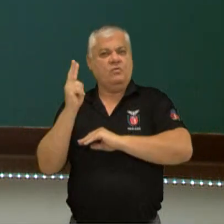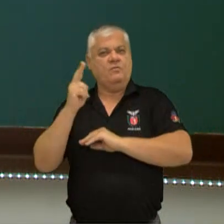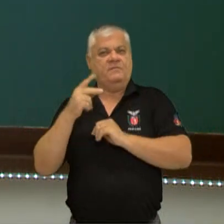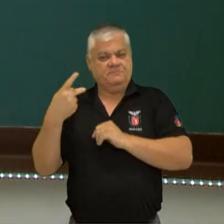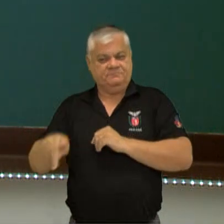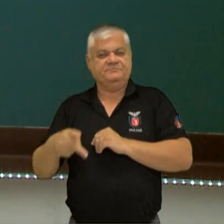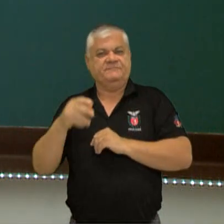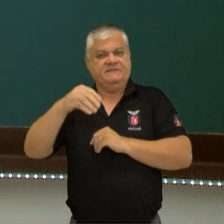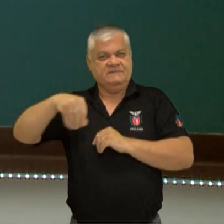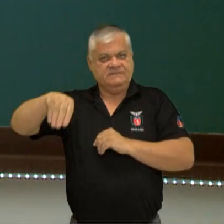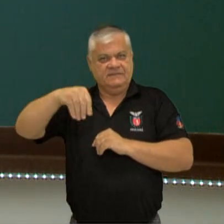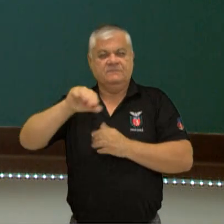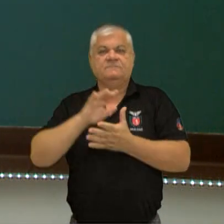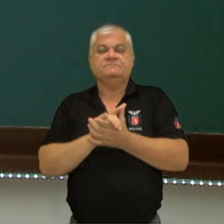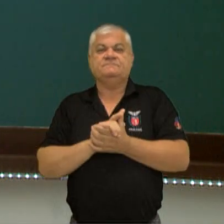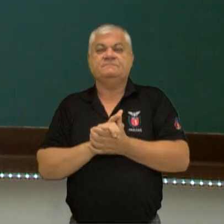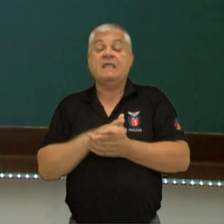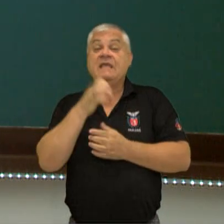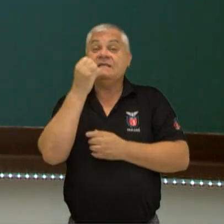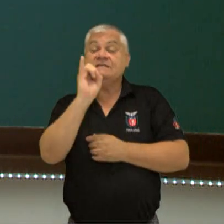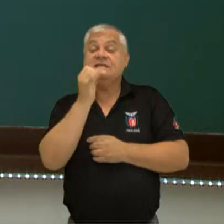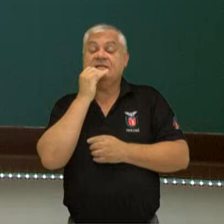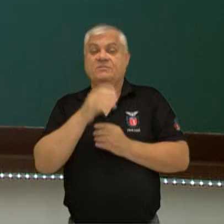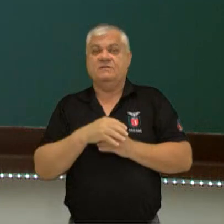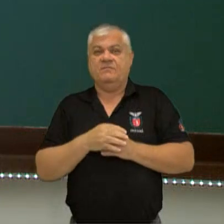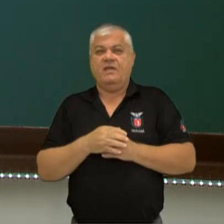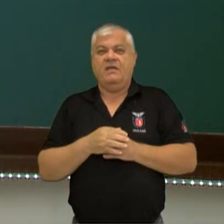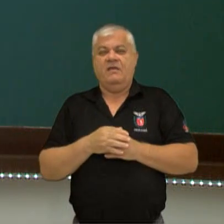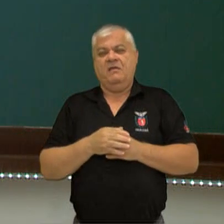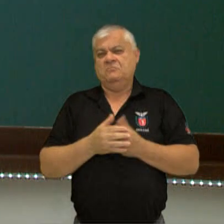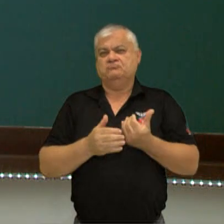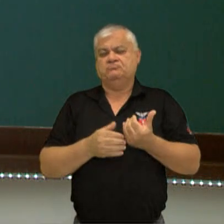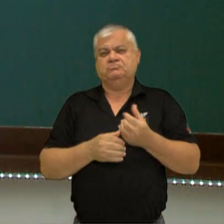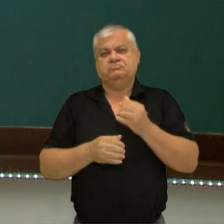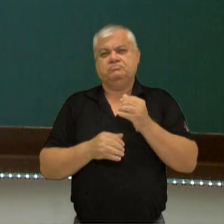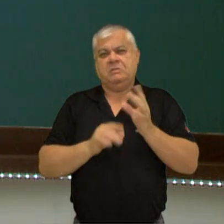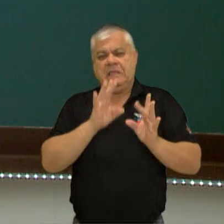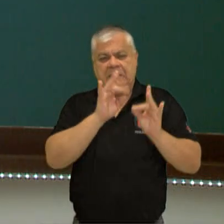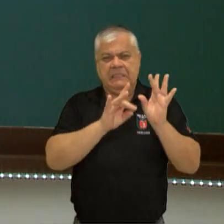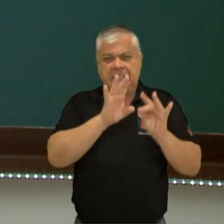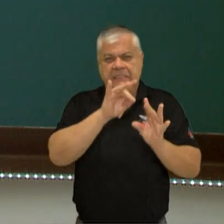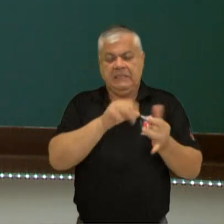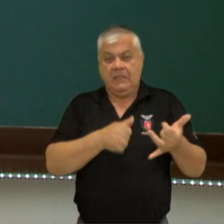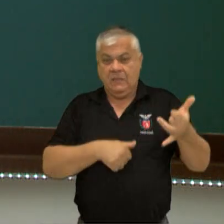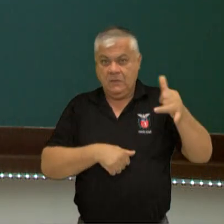sal. Quando a quantidade de soluto dissolvida na solução insaturada está